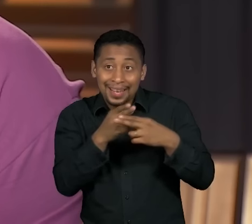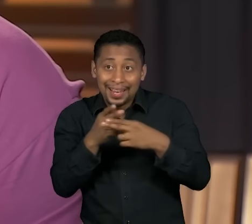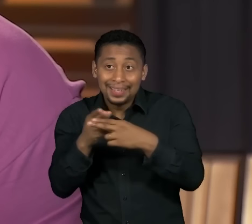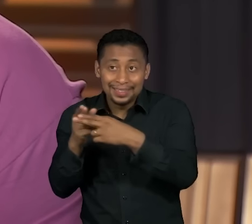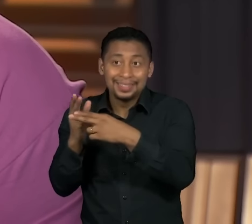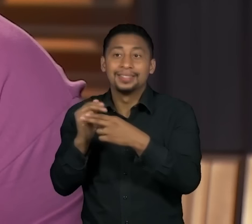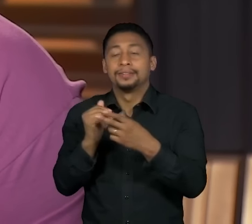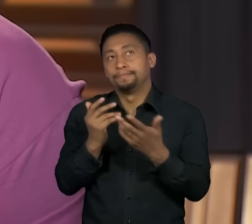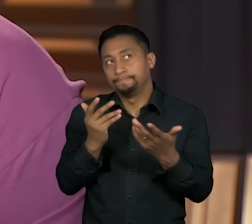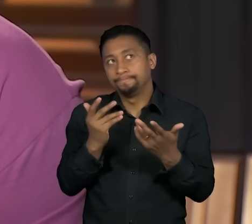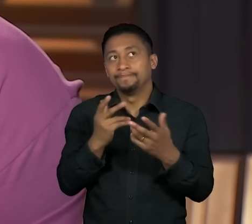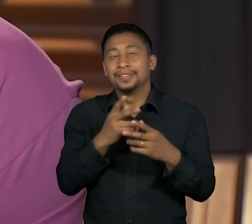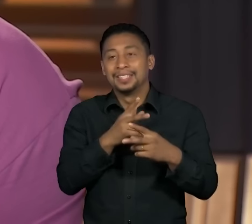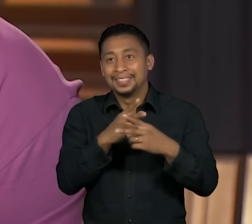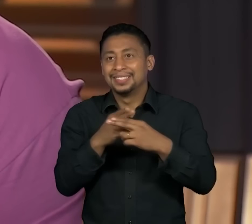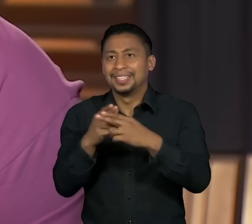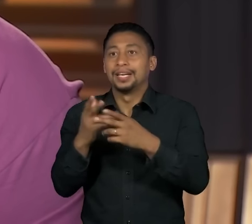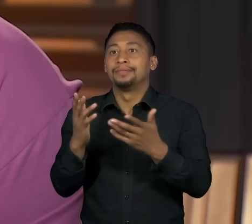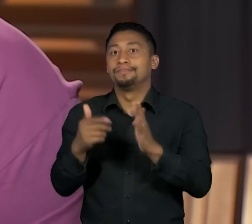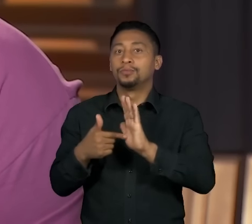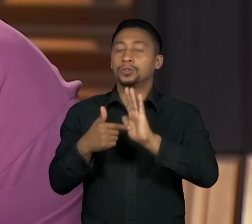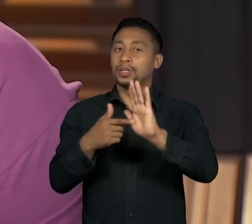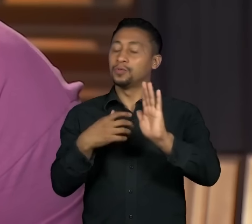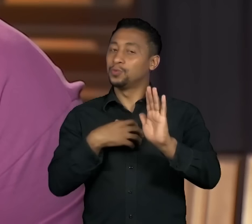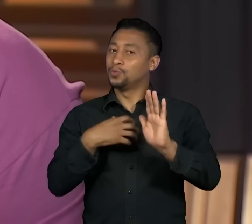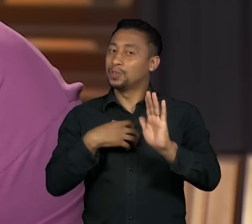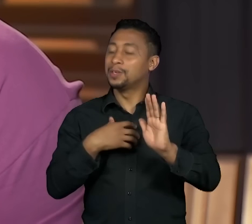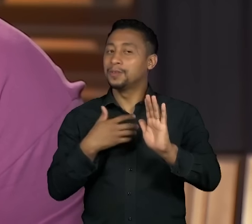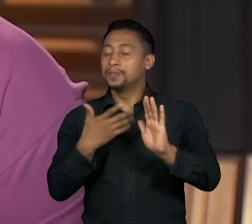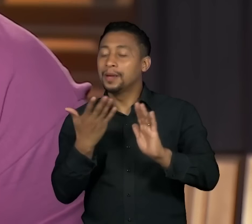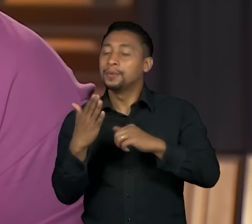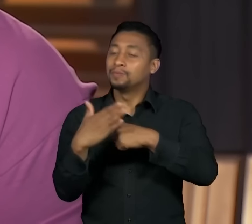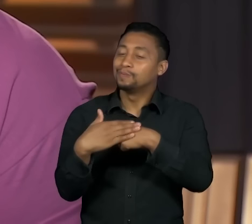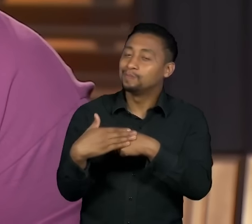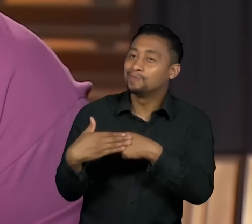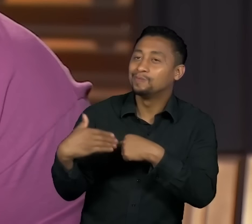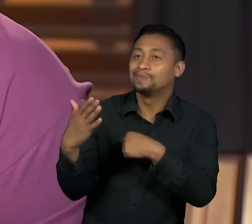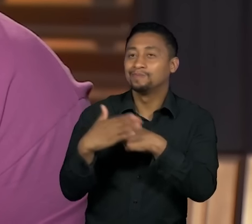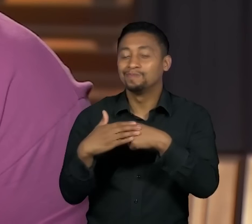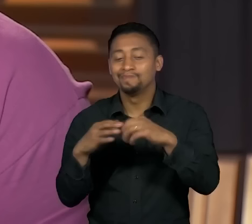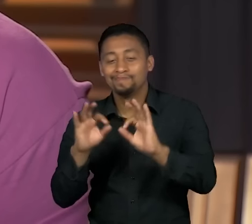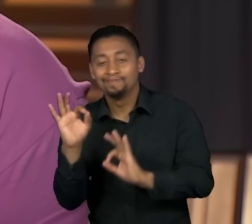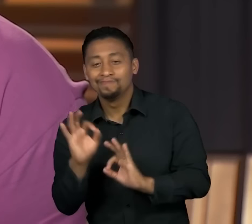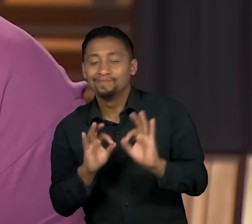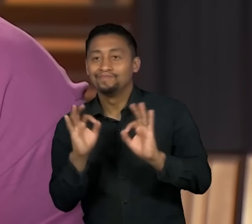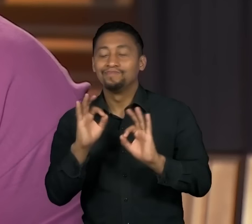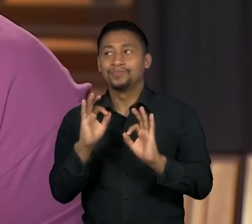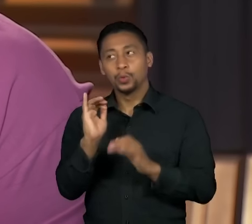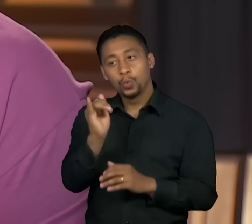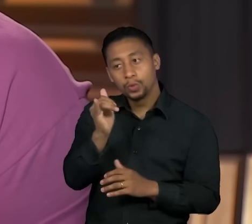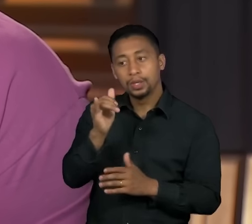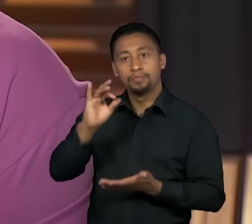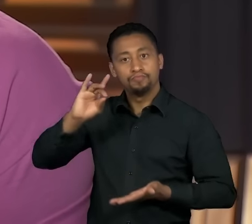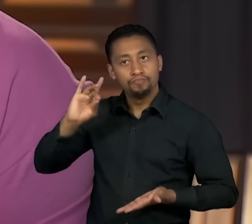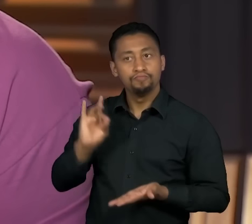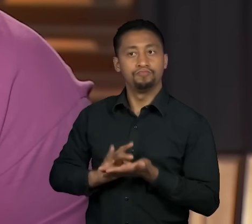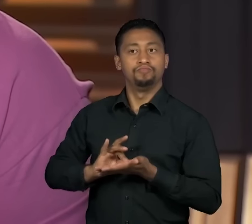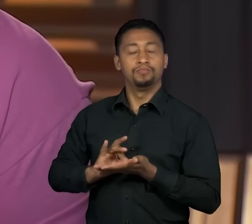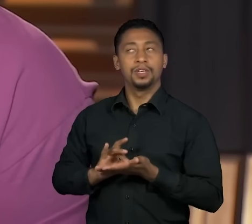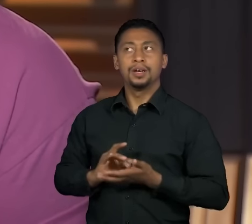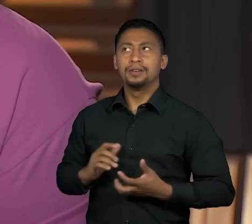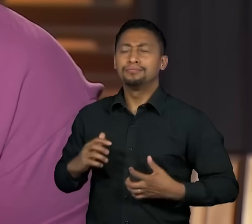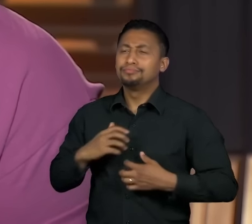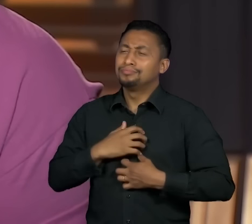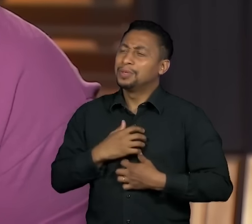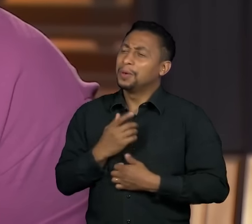mais honesto e gentil, que contavam essas histórias de um jeito muito mais tranquilo, eu comecei a